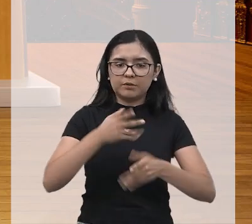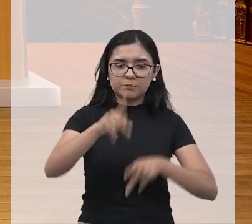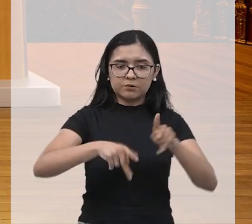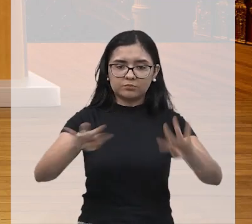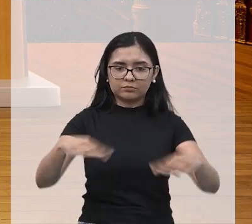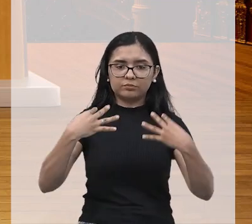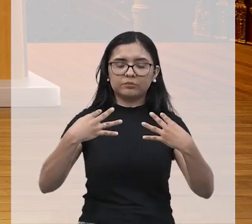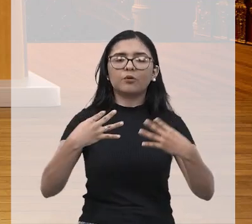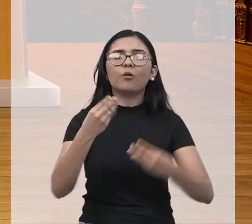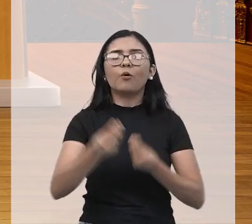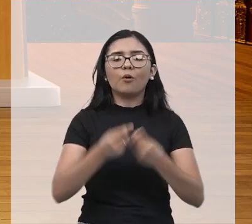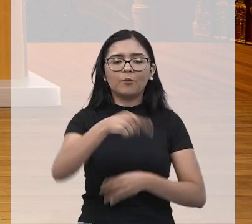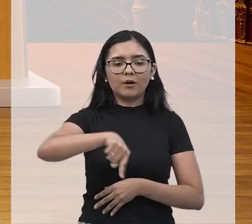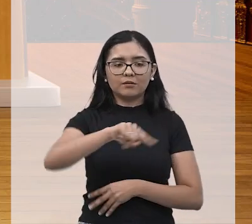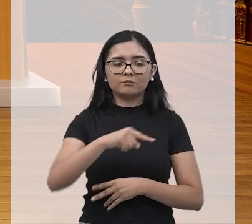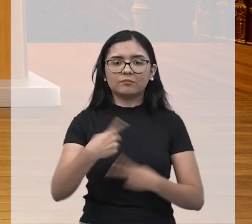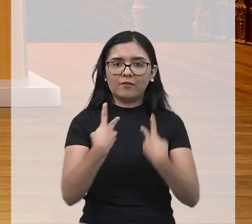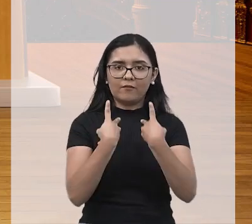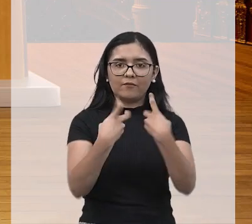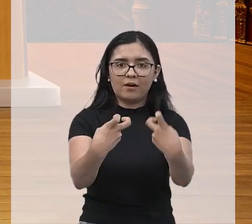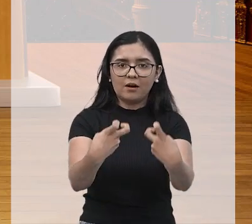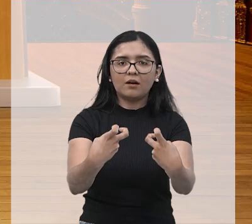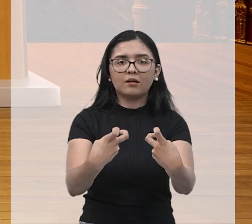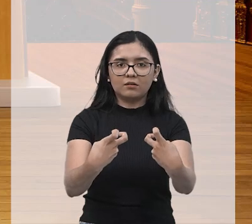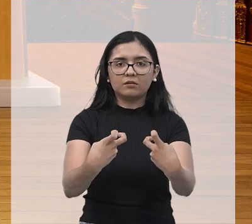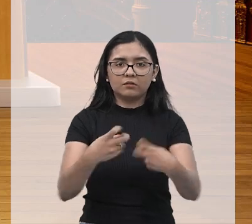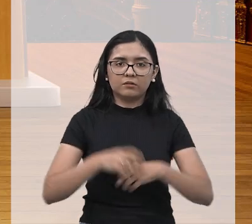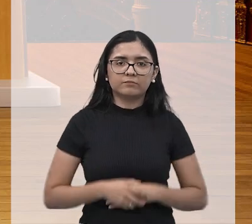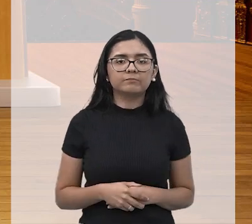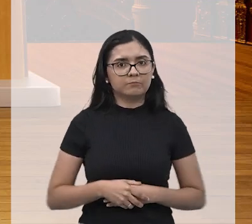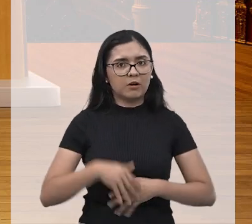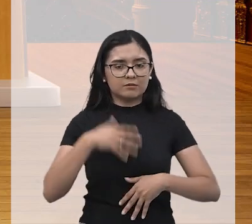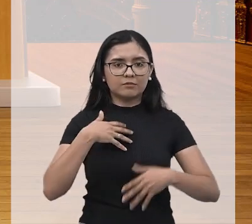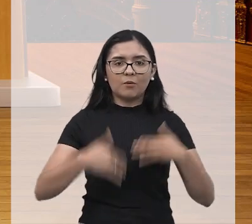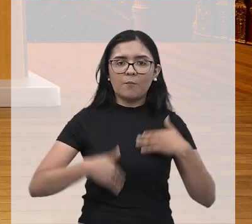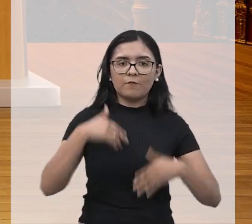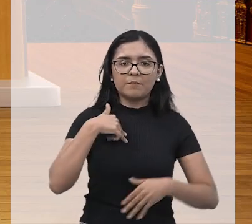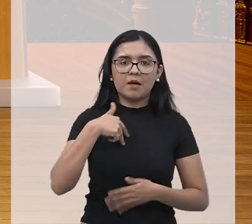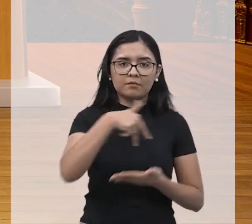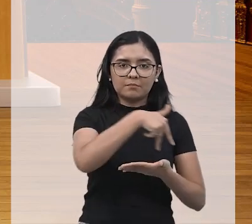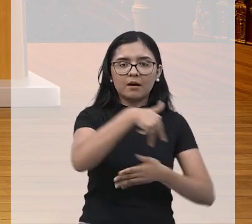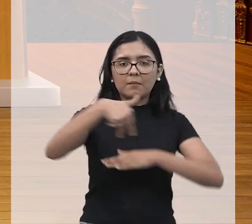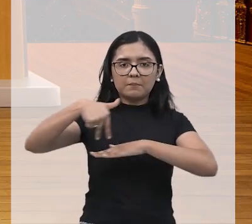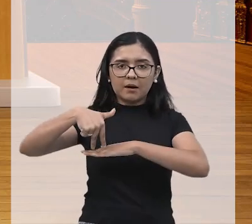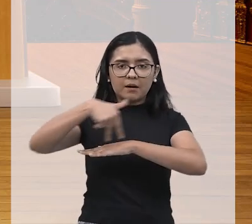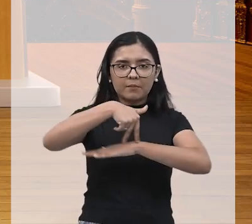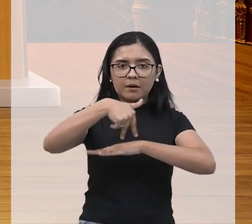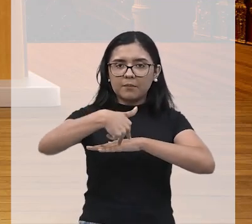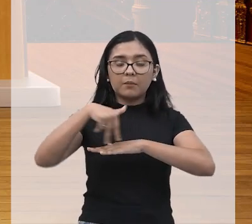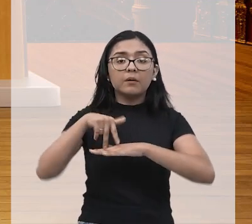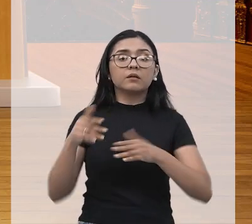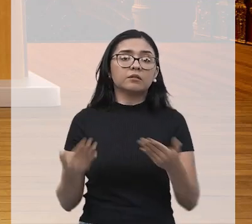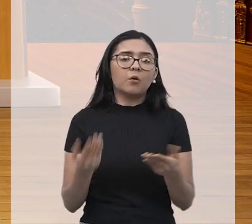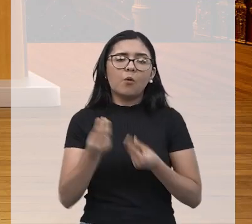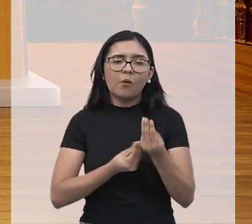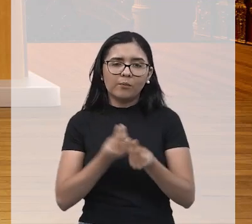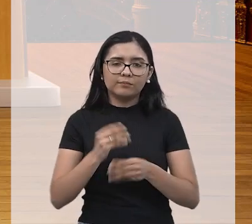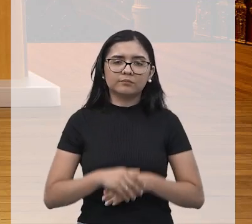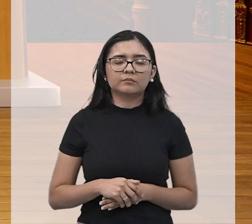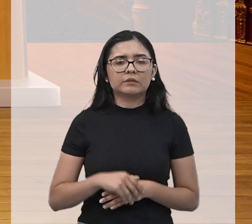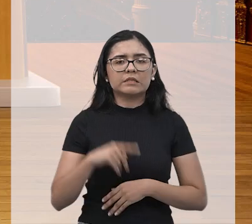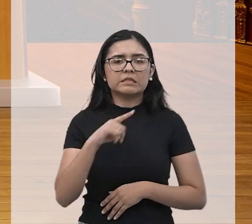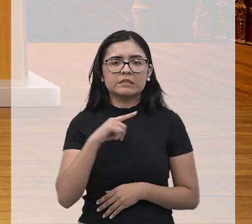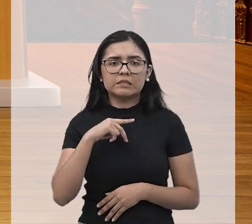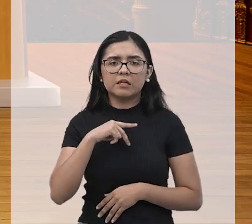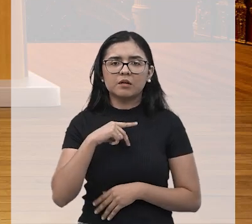que a plateia vai receber aquela movimentação, porque ele se movimenta aqui no palco. Como que ele vai se movimentar? Será que se ele ficar de